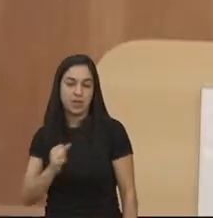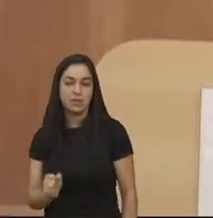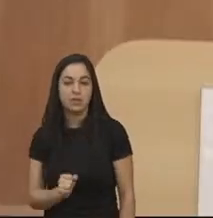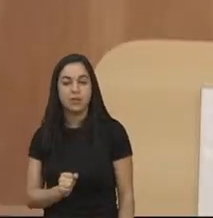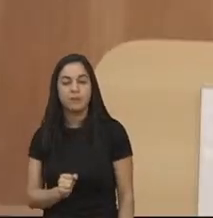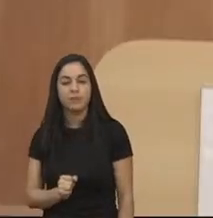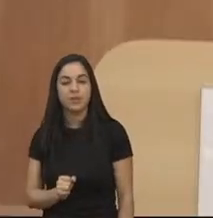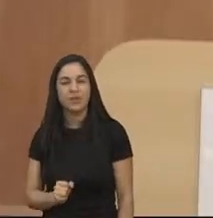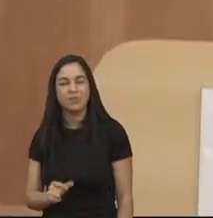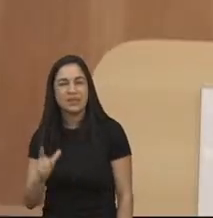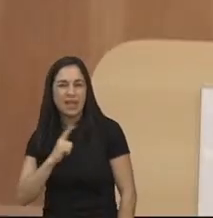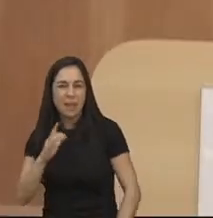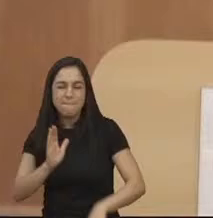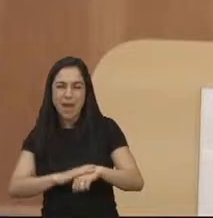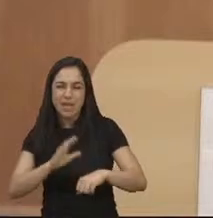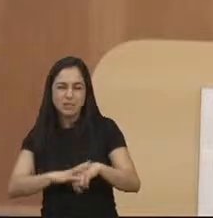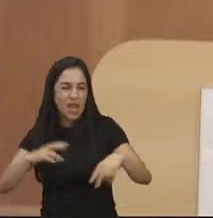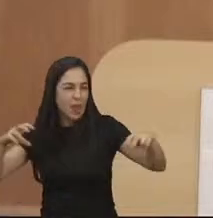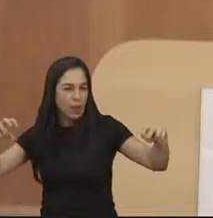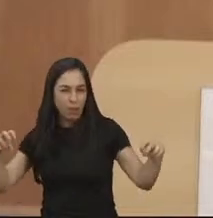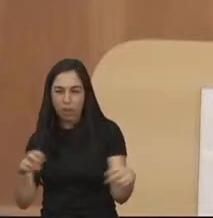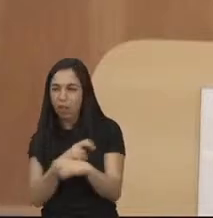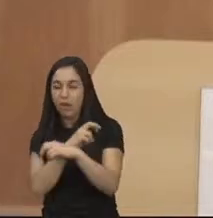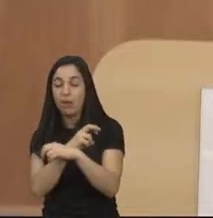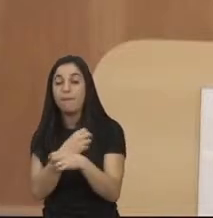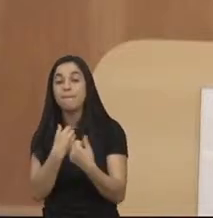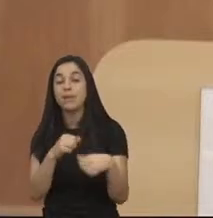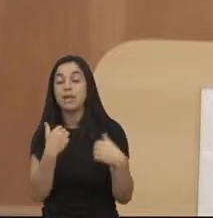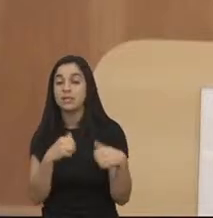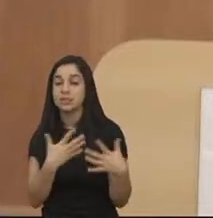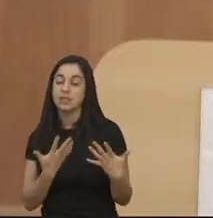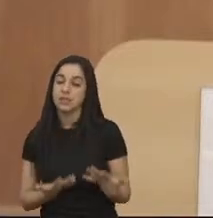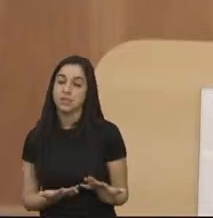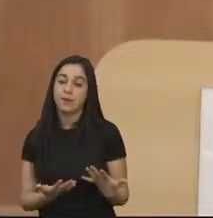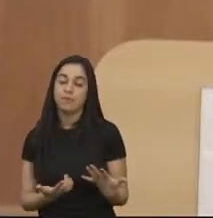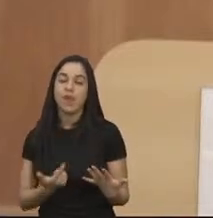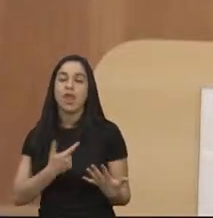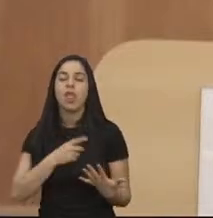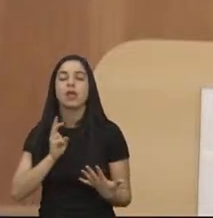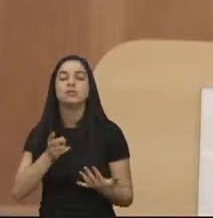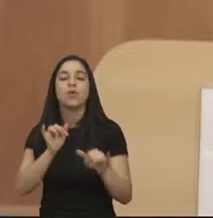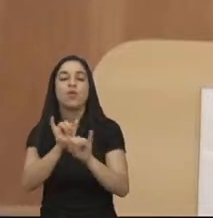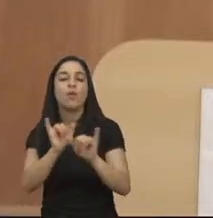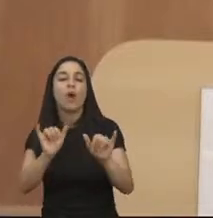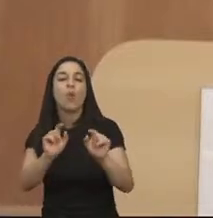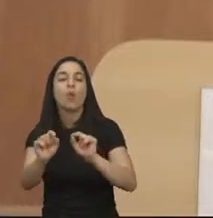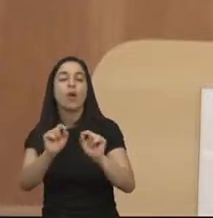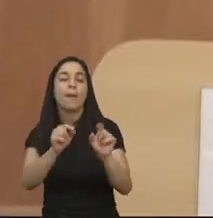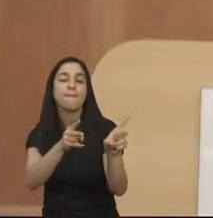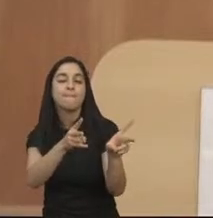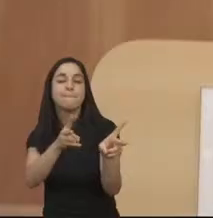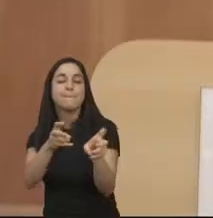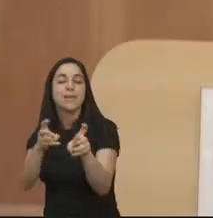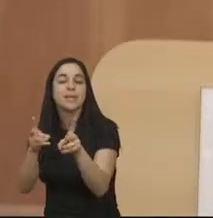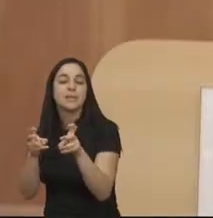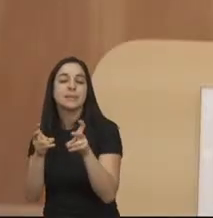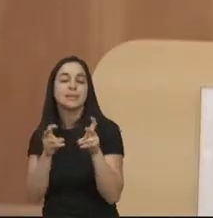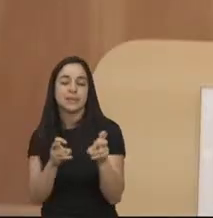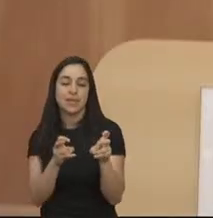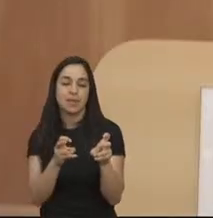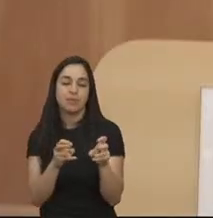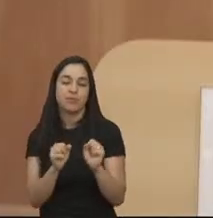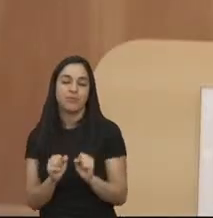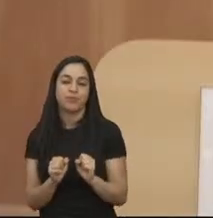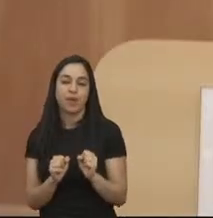o fluxo é maior de carro e a velocidade tem que ser reduzida. E eu sempre cito, perceba, a rodovia que